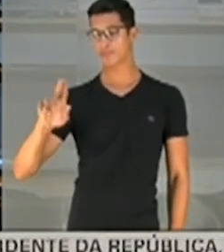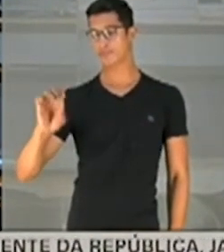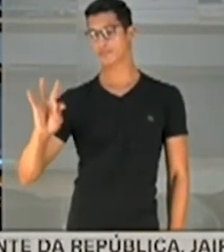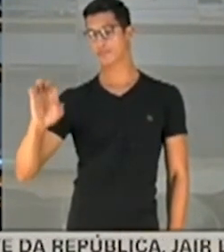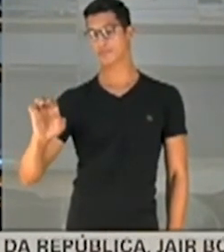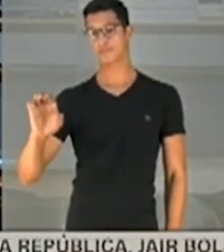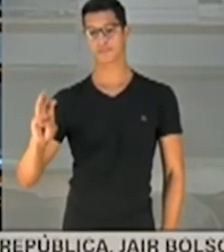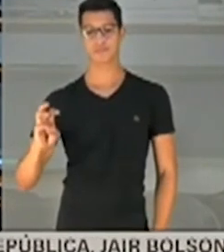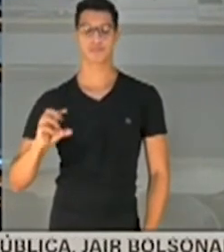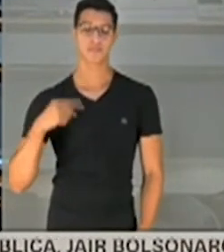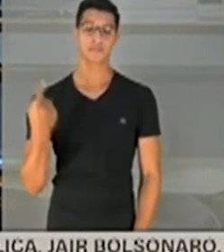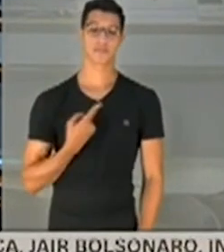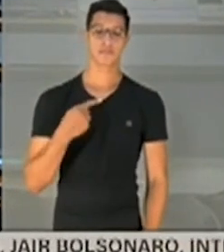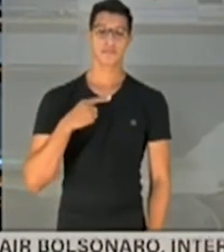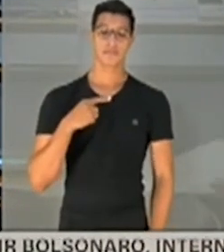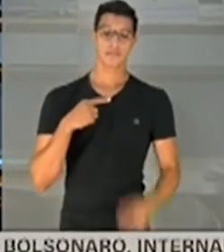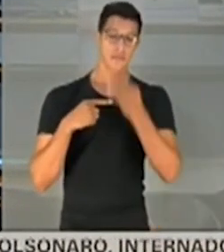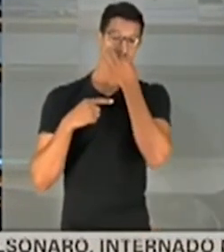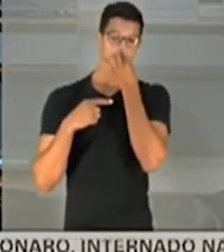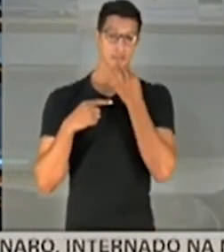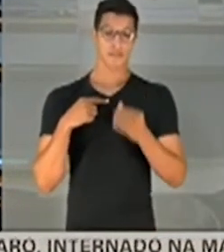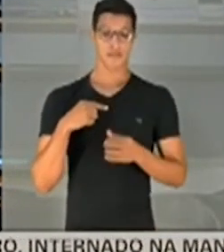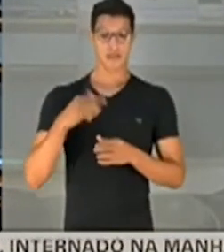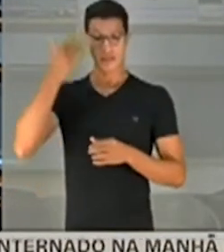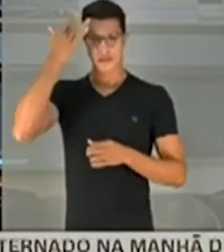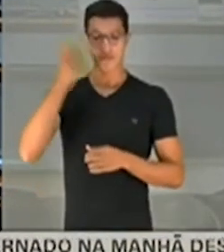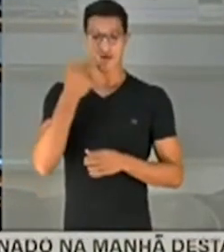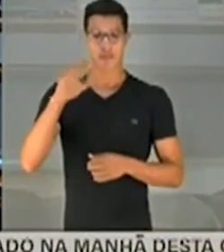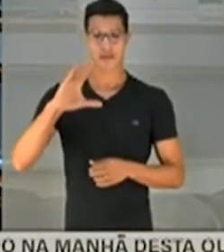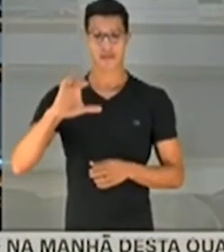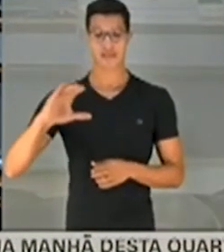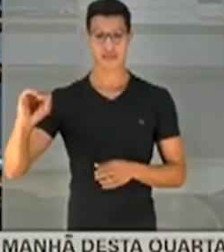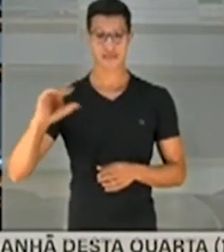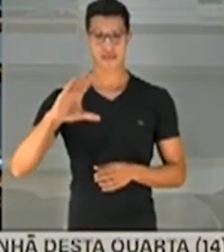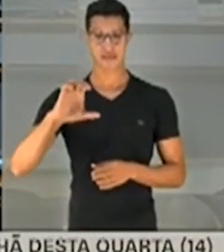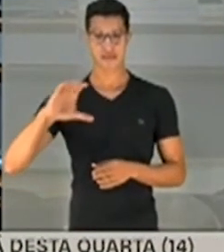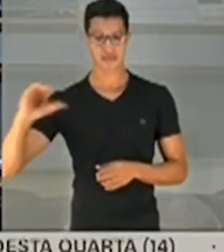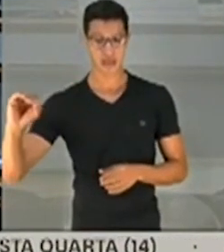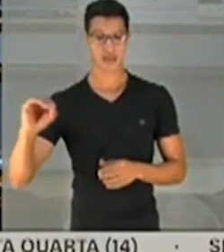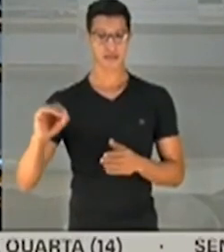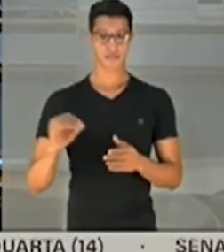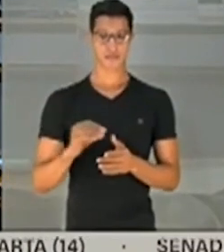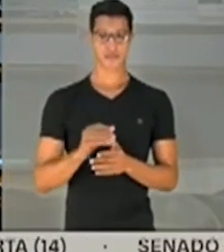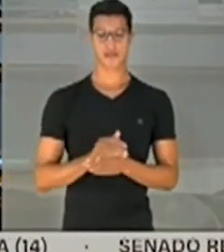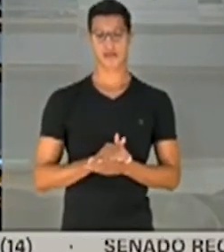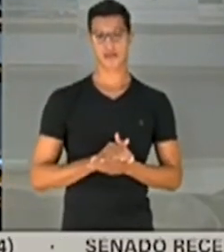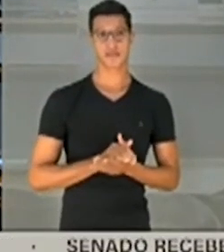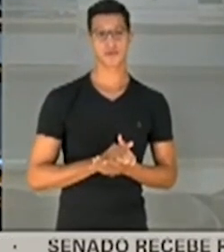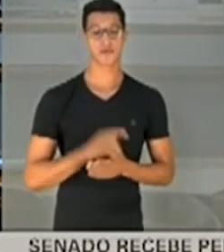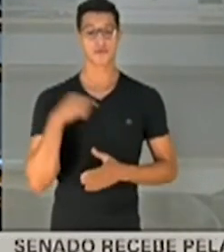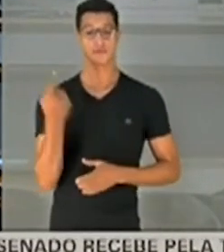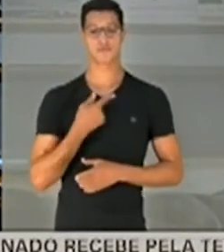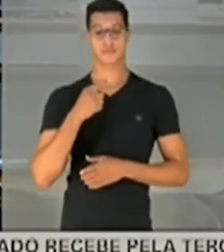muito simples. Se vocês viram aqui, ele não sabe nem falar o nome CEL, ele CEO, ele fala CEL. Então eu acredito que